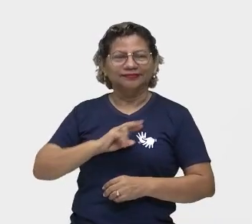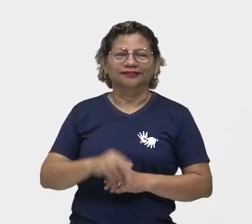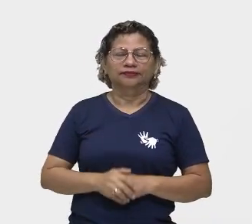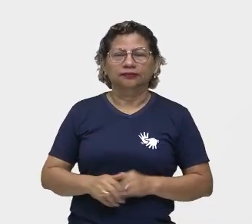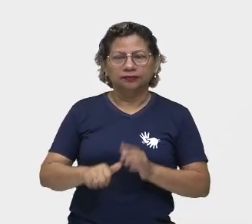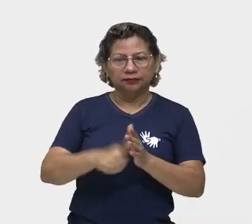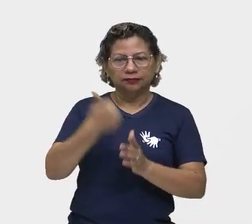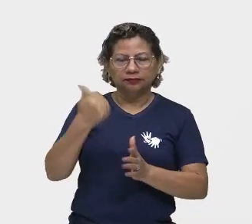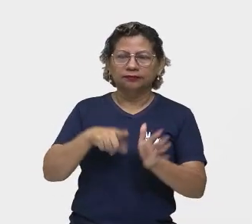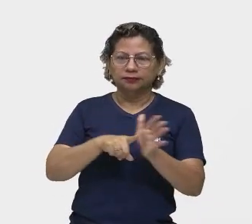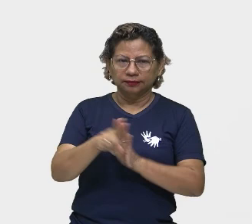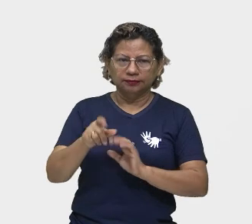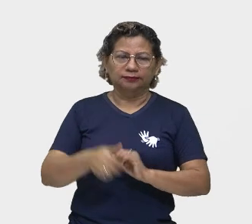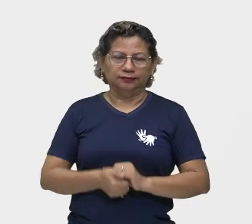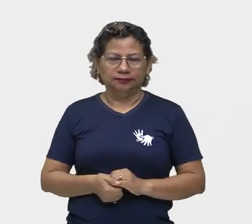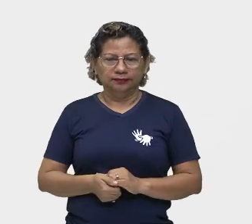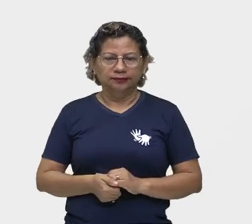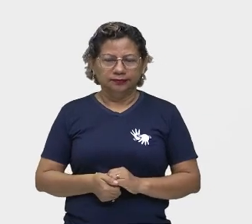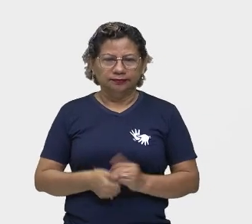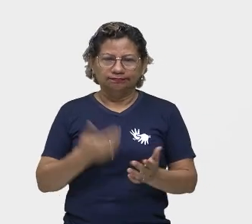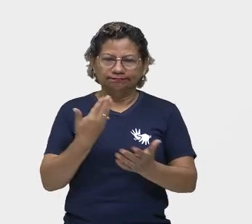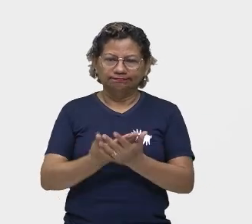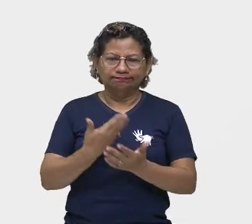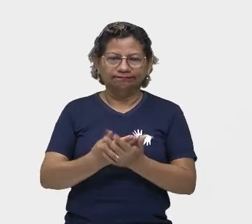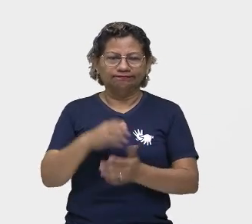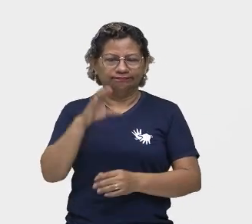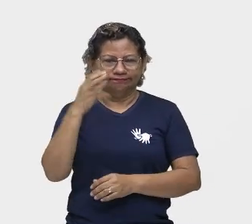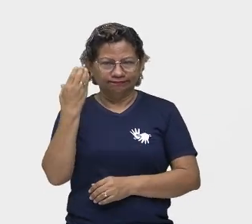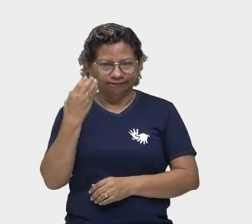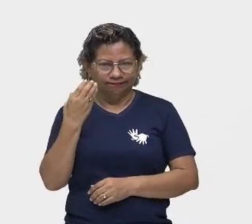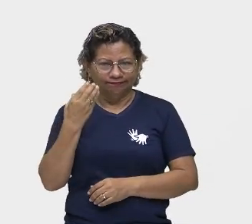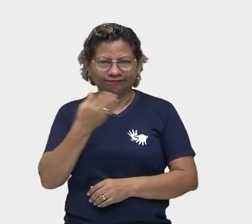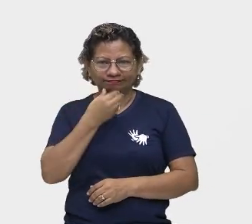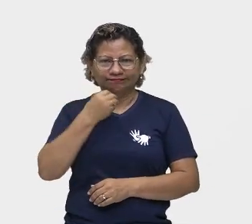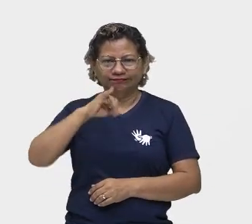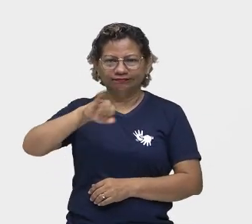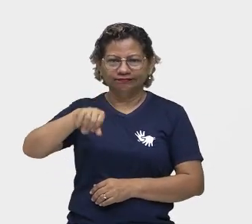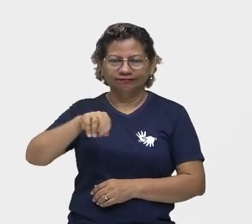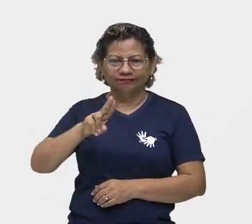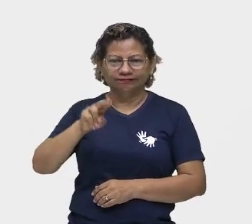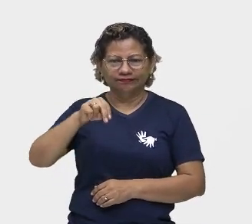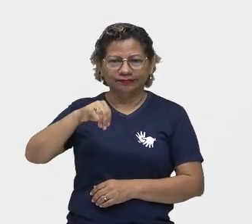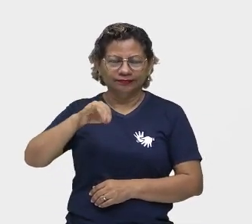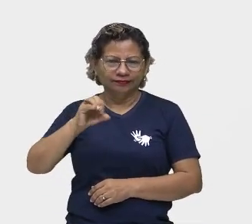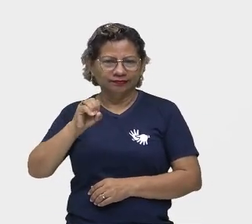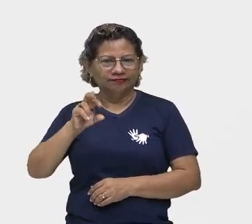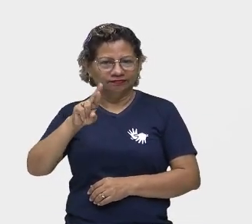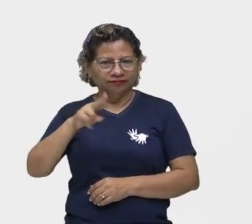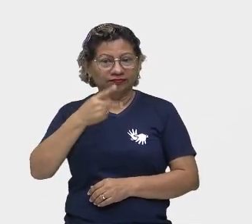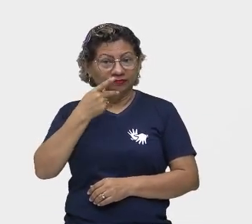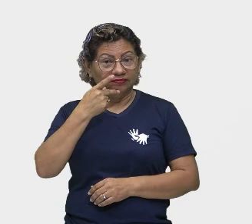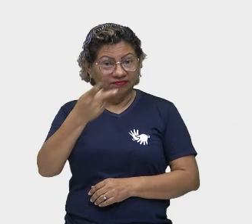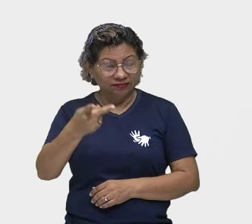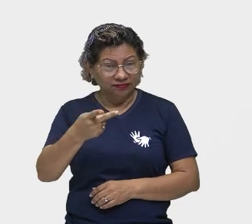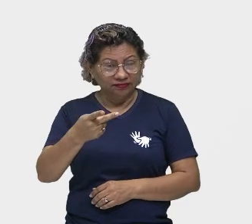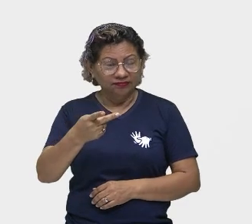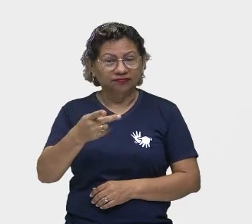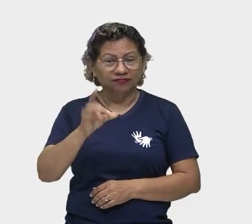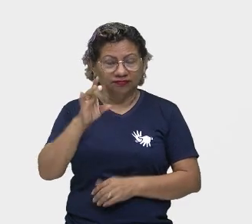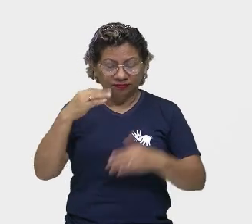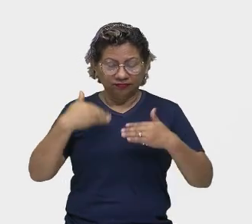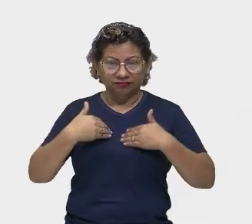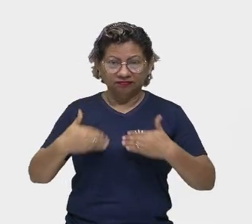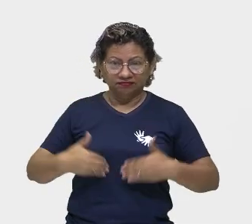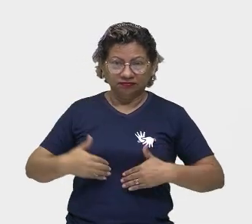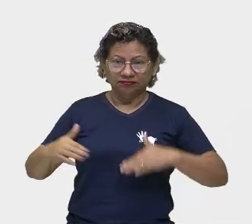primeira questão ela diz o seguinte não é de ciência Júlio disse que o sistema locomotor atua apenas na movimentação do corpo